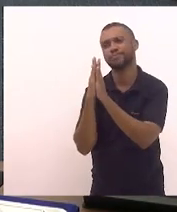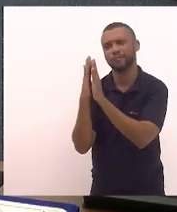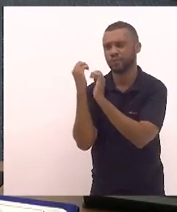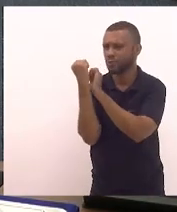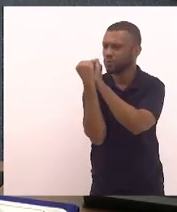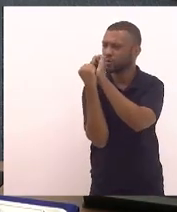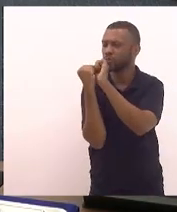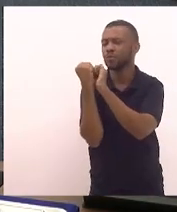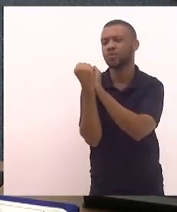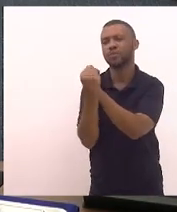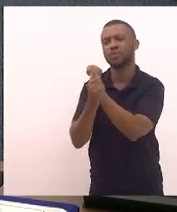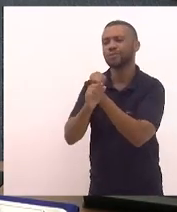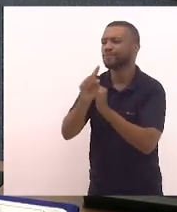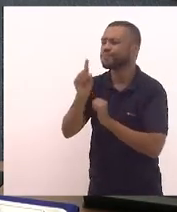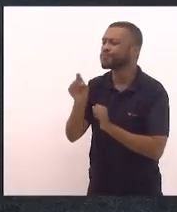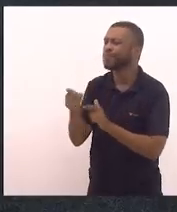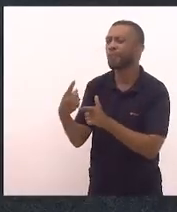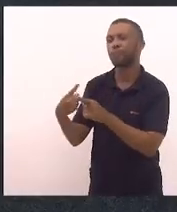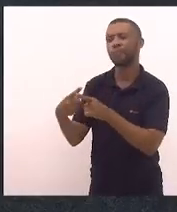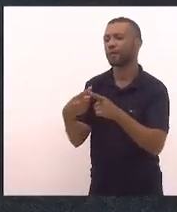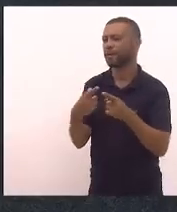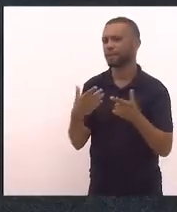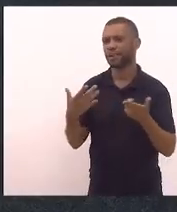Mas por quê?